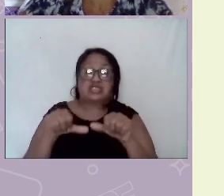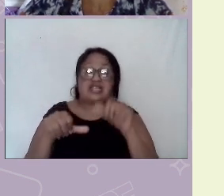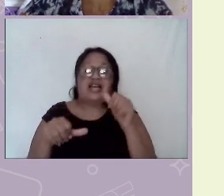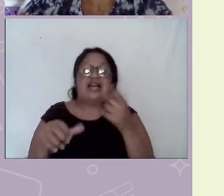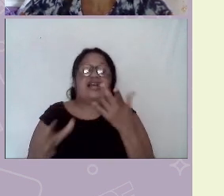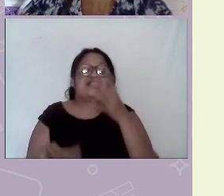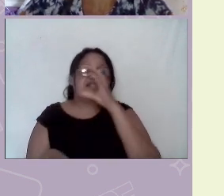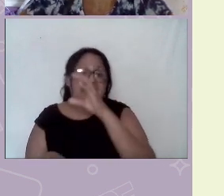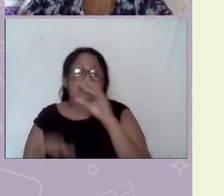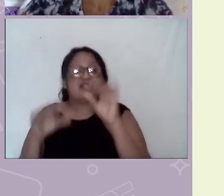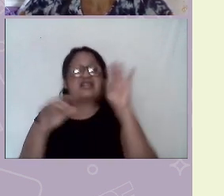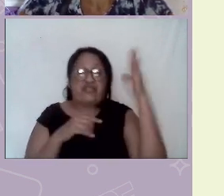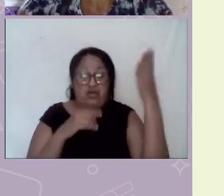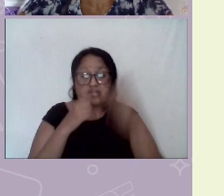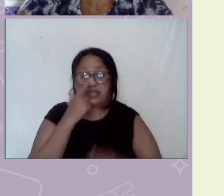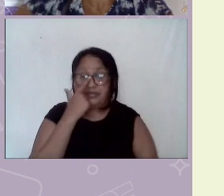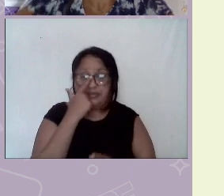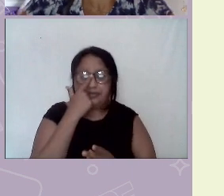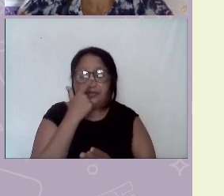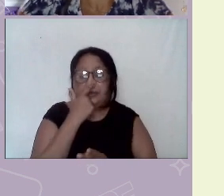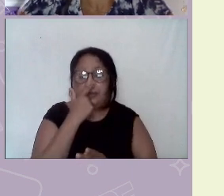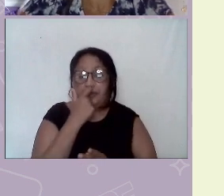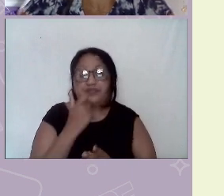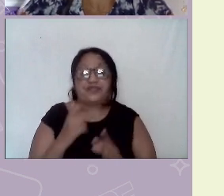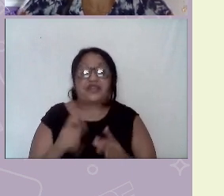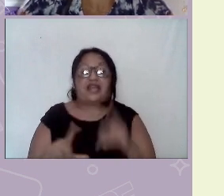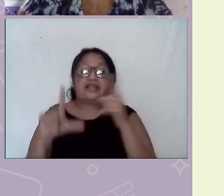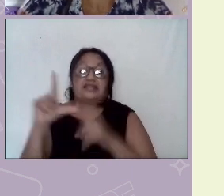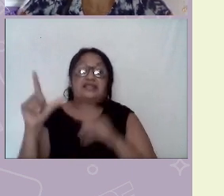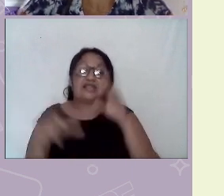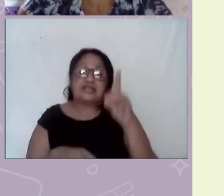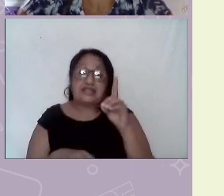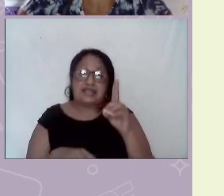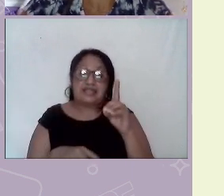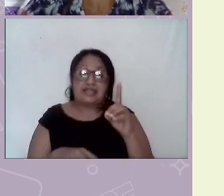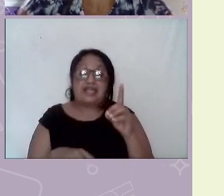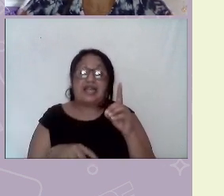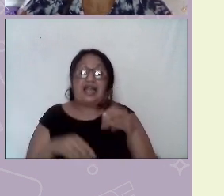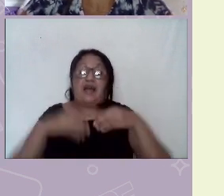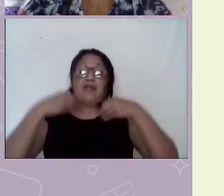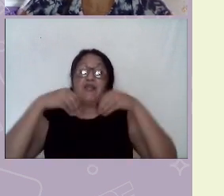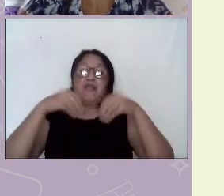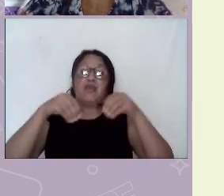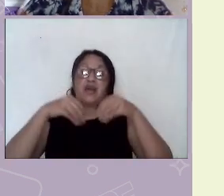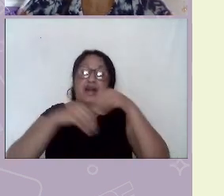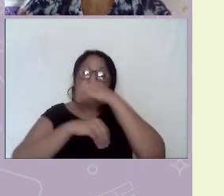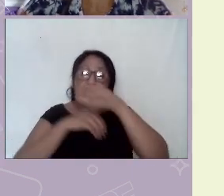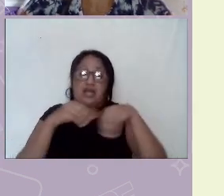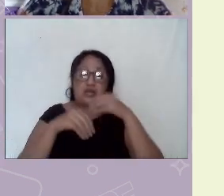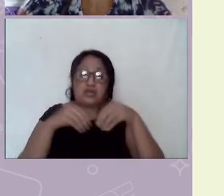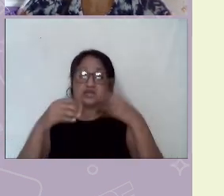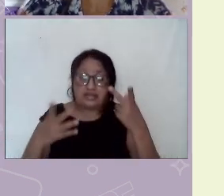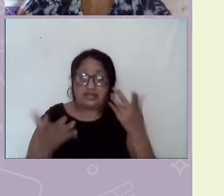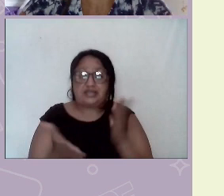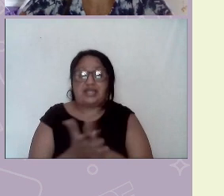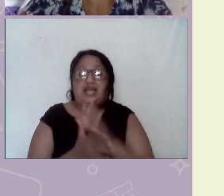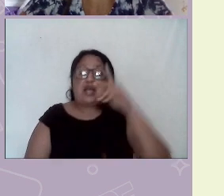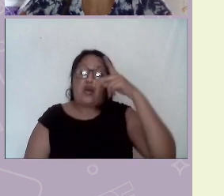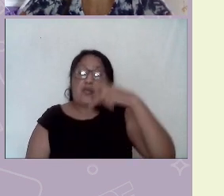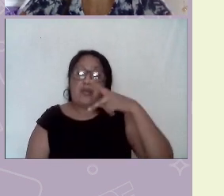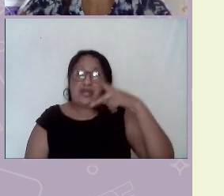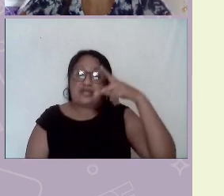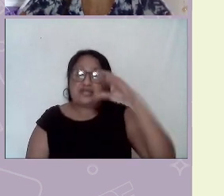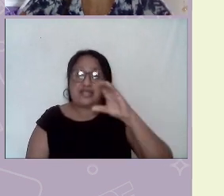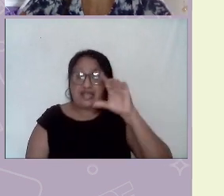é falsa a alternativa D na molécula do pentacloreto de fósforo que é o PCl5